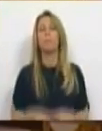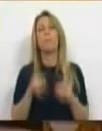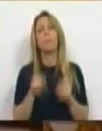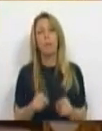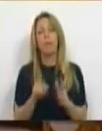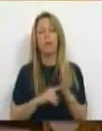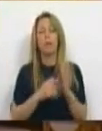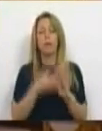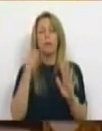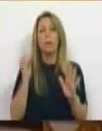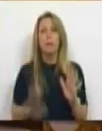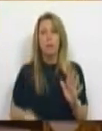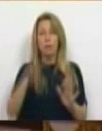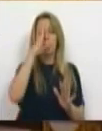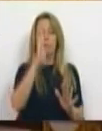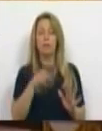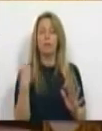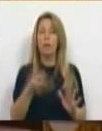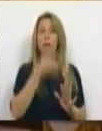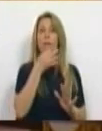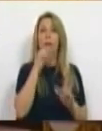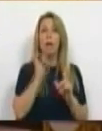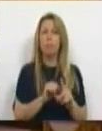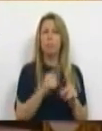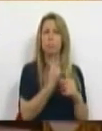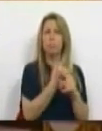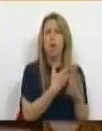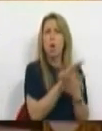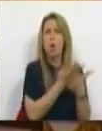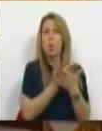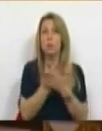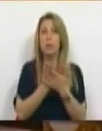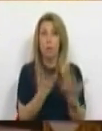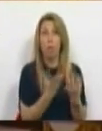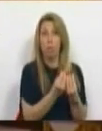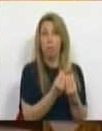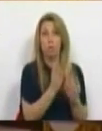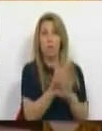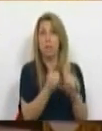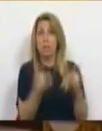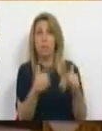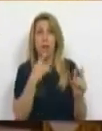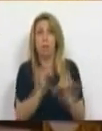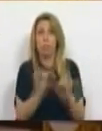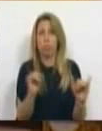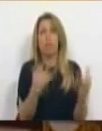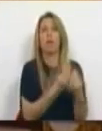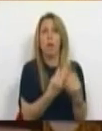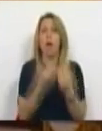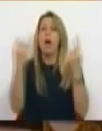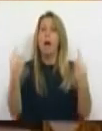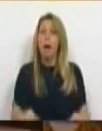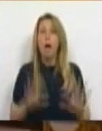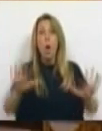porque, como sabe, estamos a falar de pacotes de negociação indissociáveis, qualquer sentido positivo que poderia